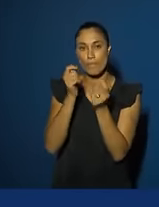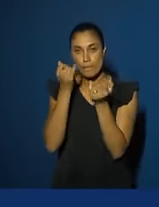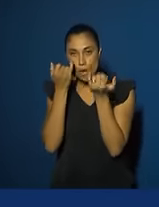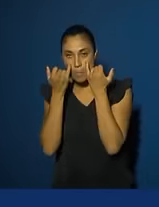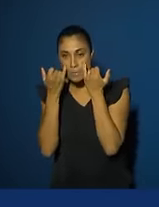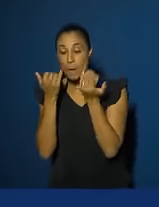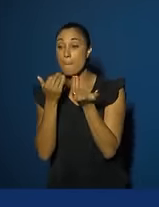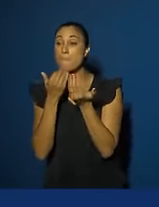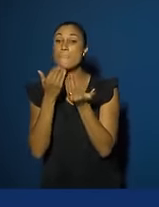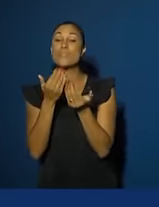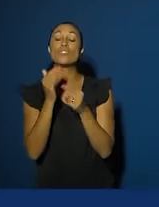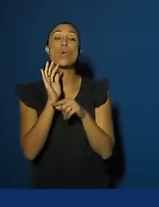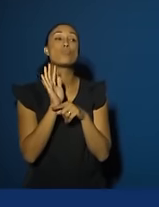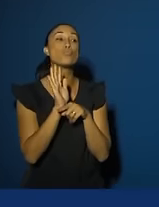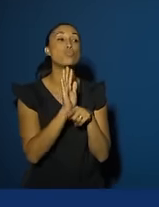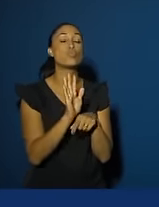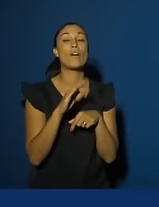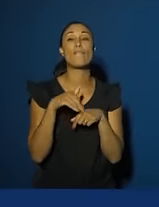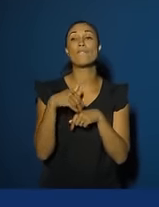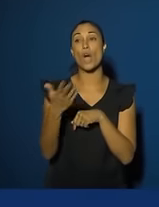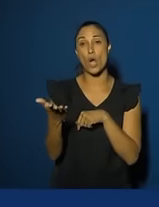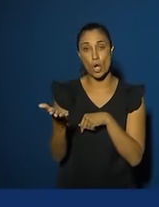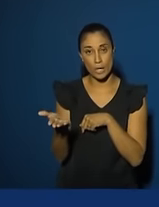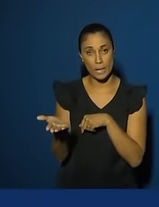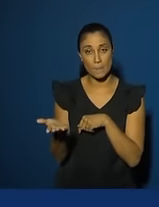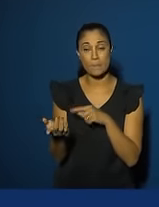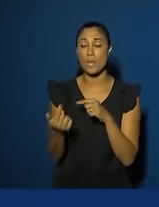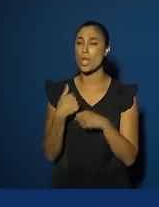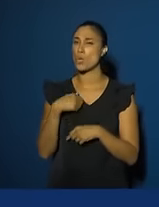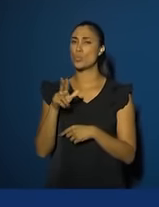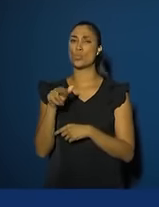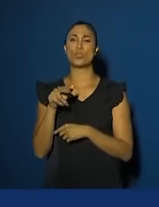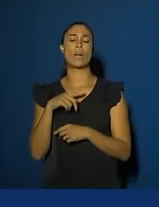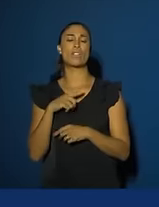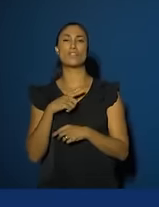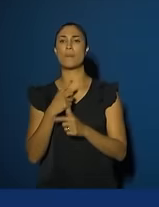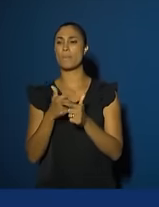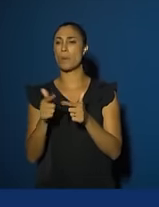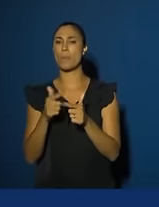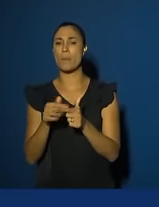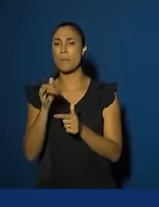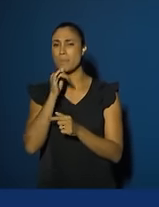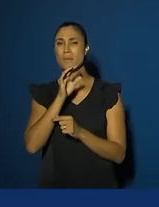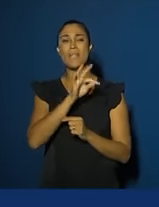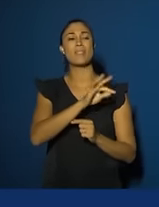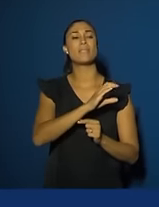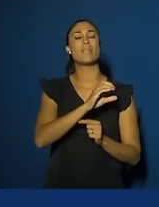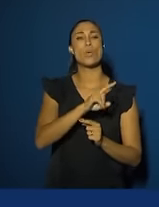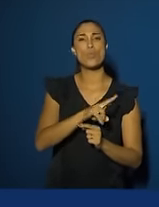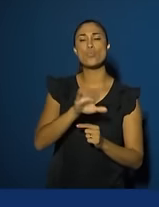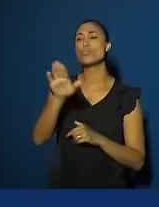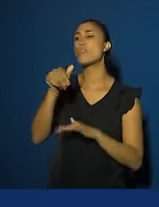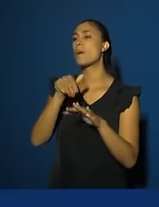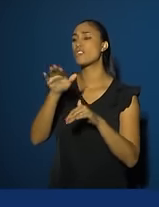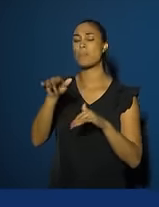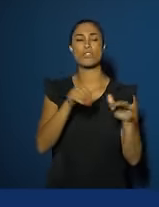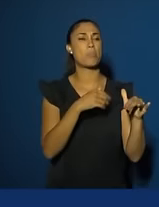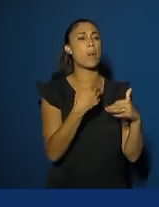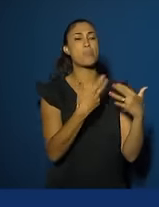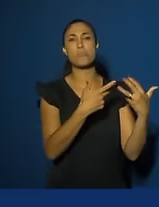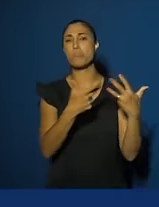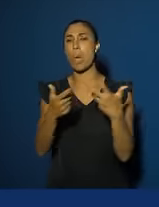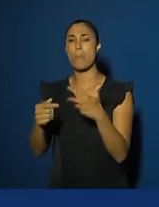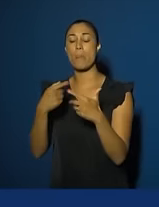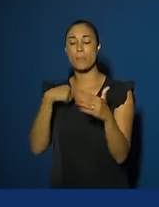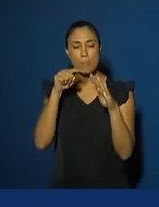pedir ajuda externa quando for o caso e eu nunca tive nenhum problema em chamar TCU chamar mercado chamar para